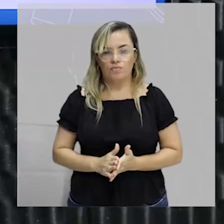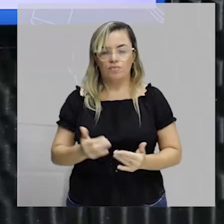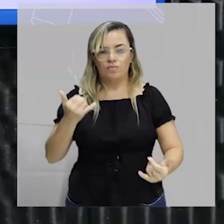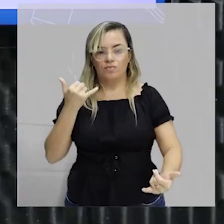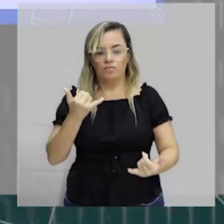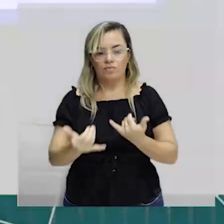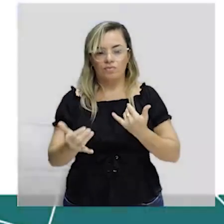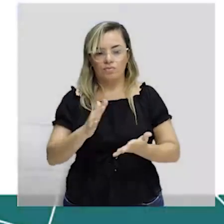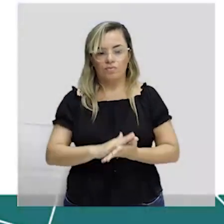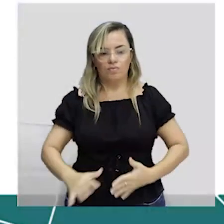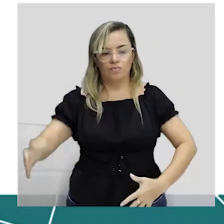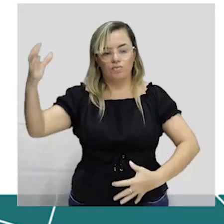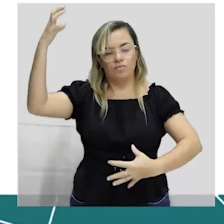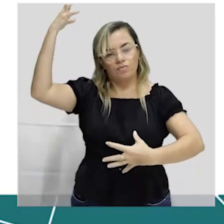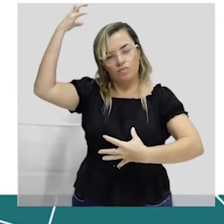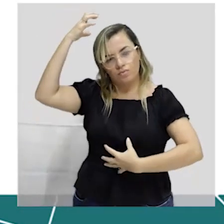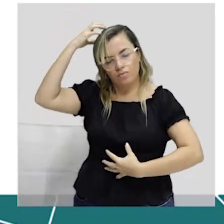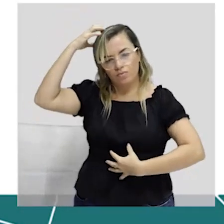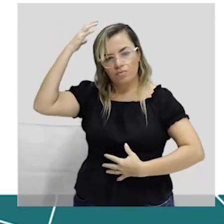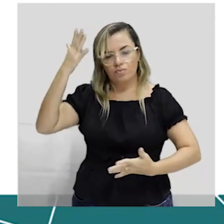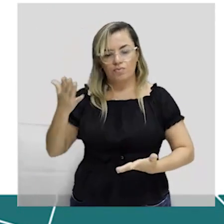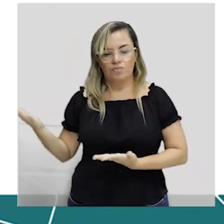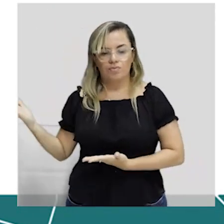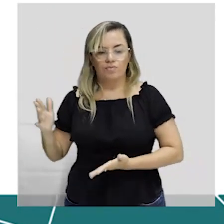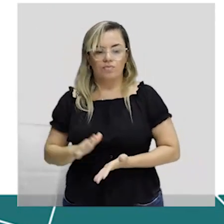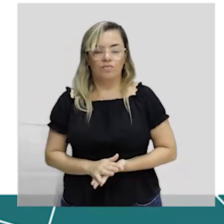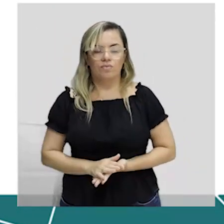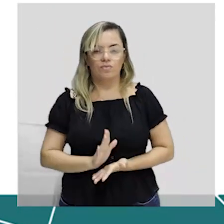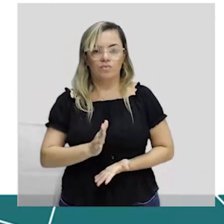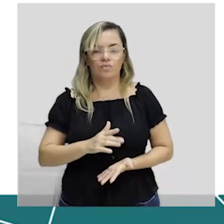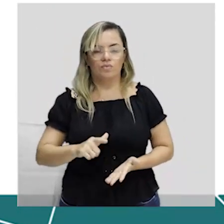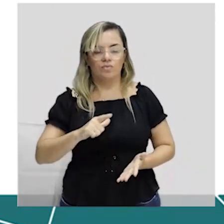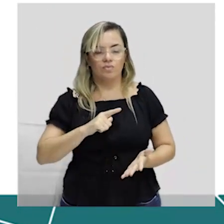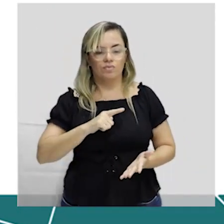os chimpanzés, tá? A gente tem